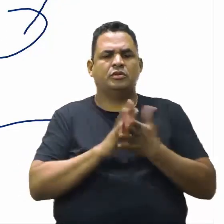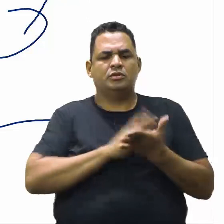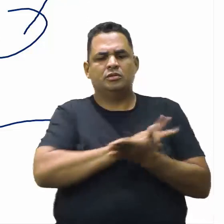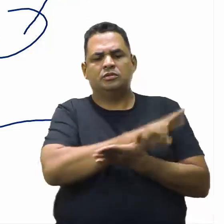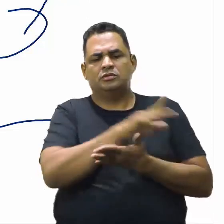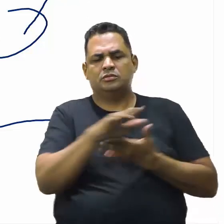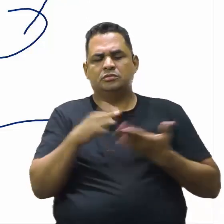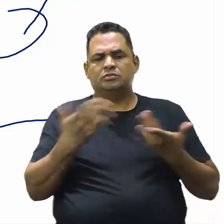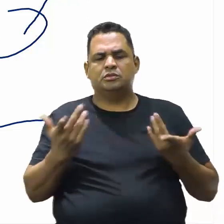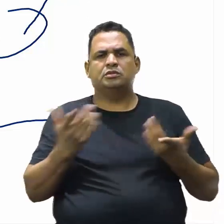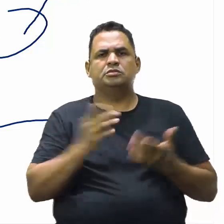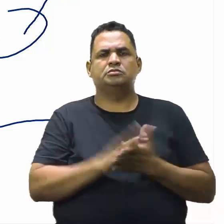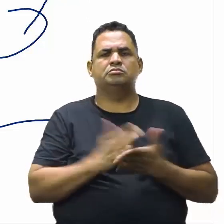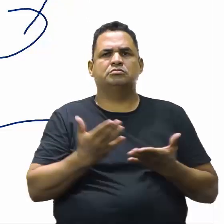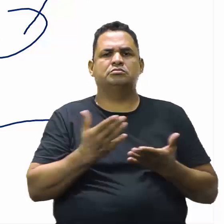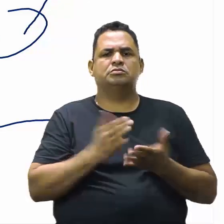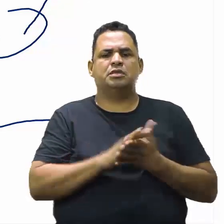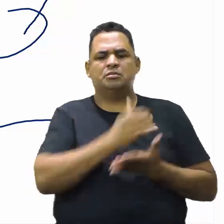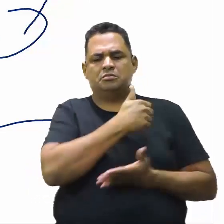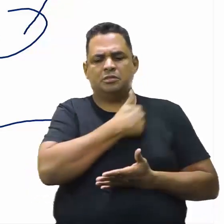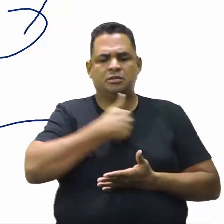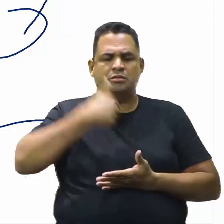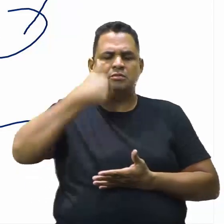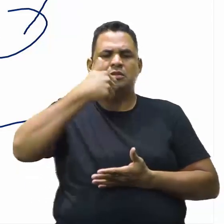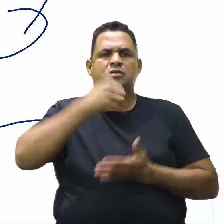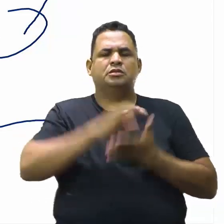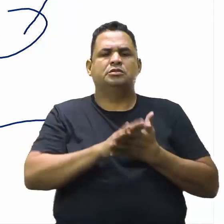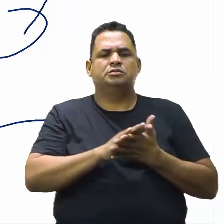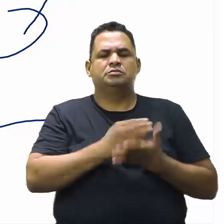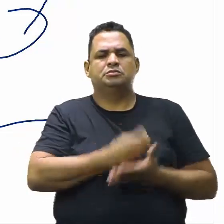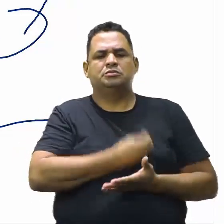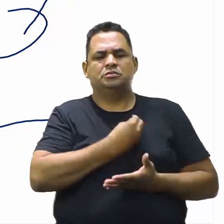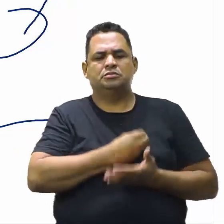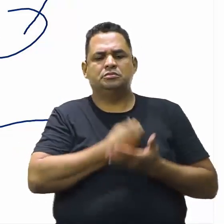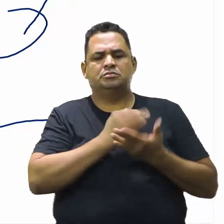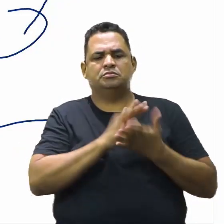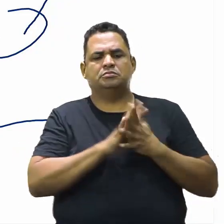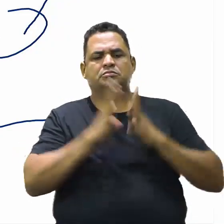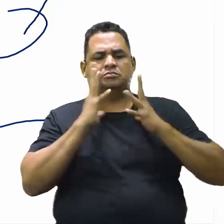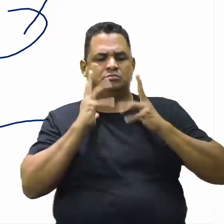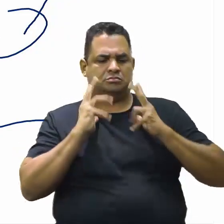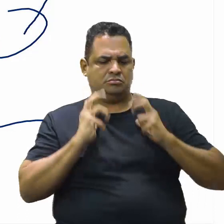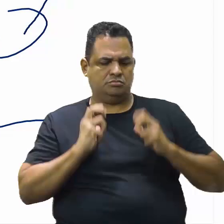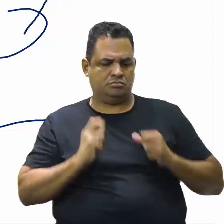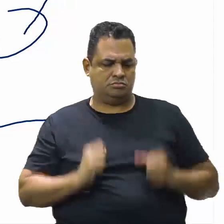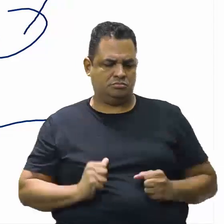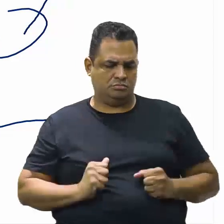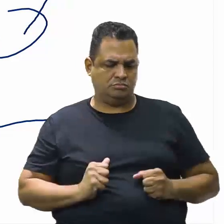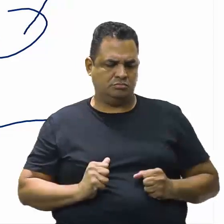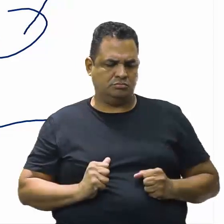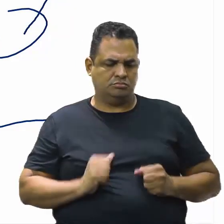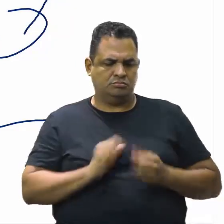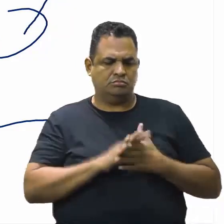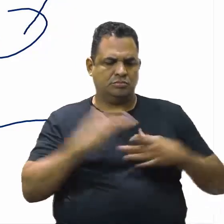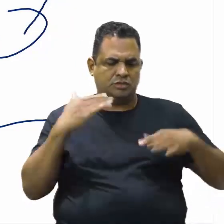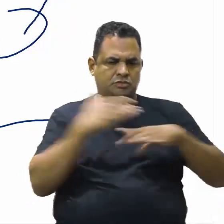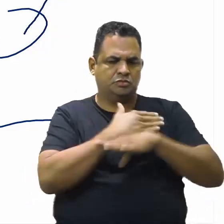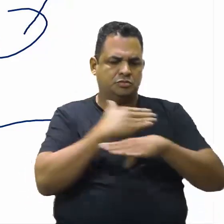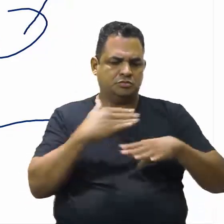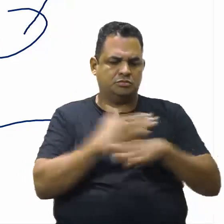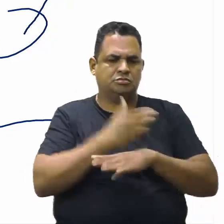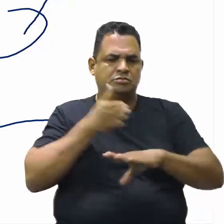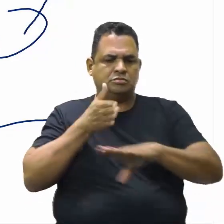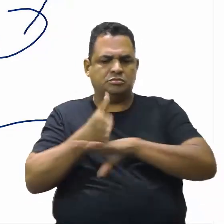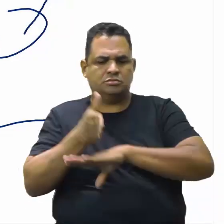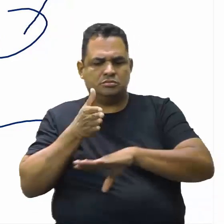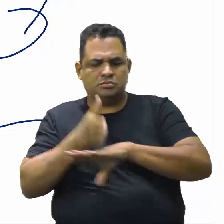diversos fatores, como a melhoria de vida, saneamento básico, a questão do acesso